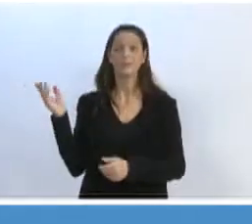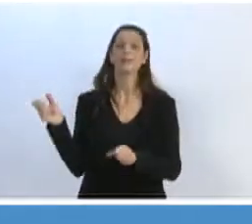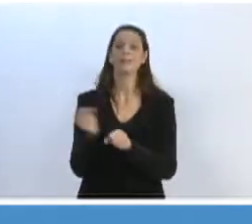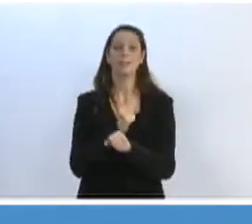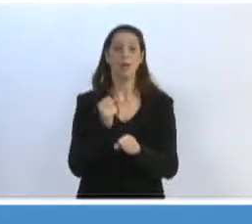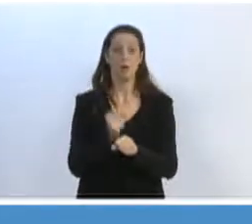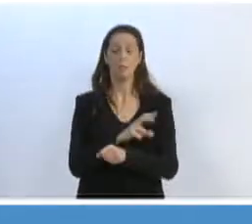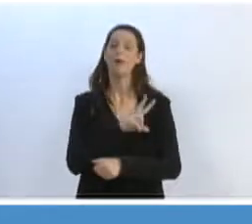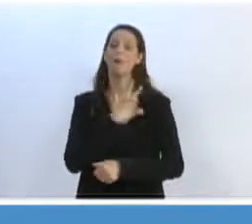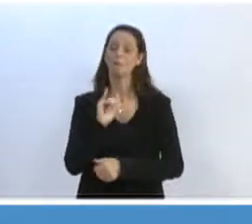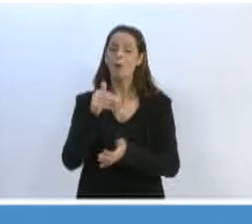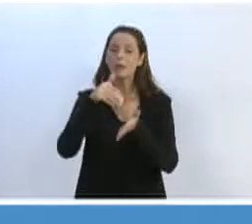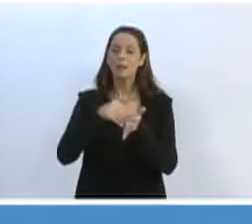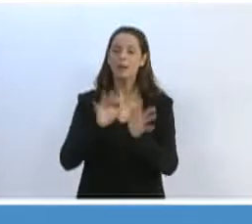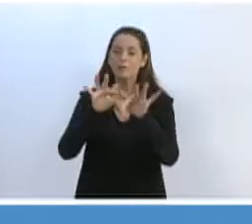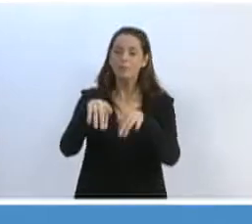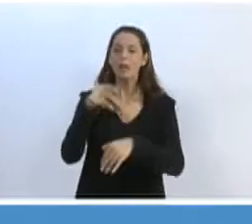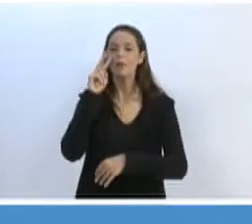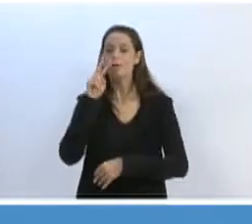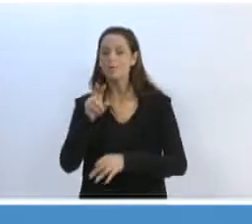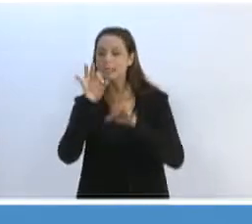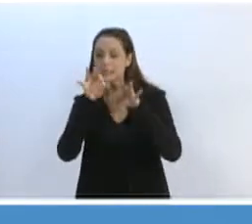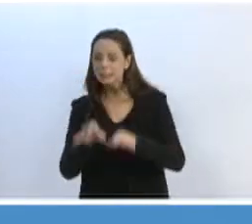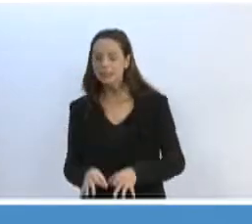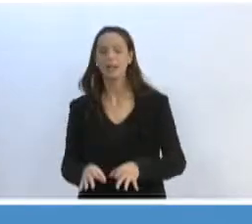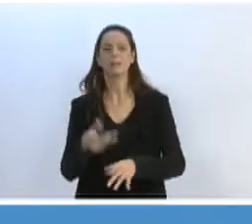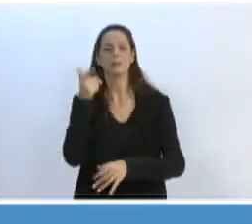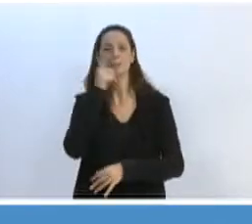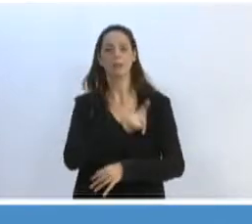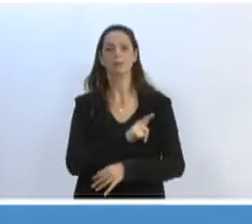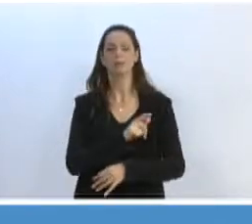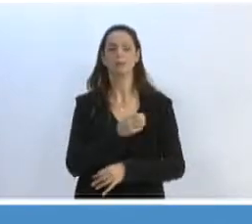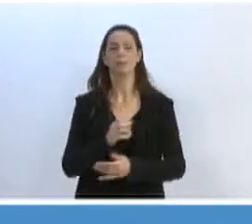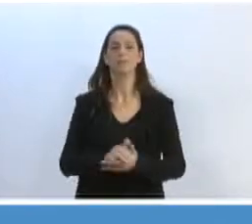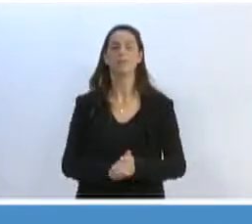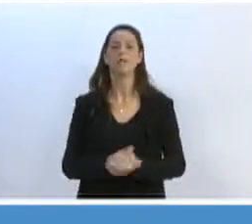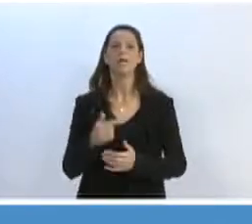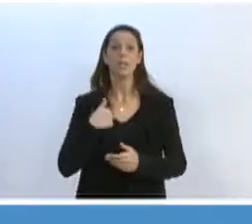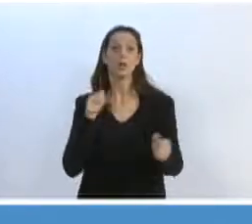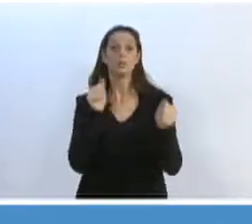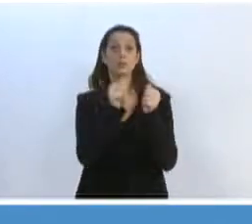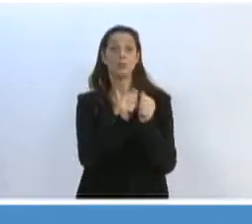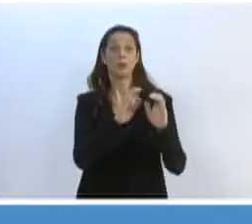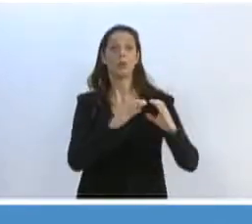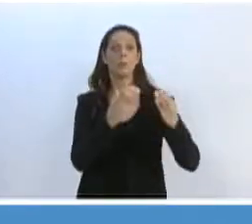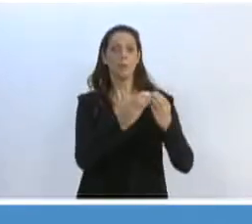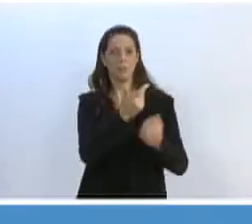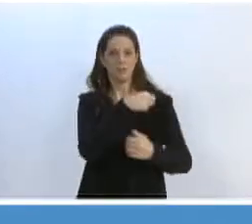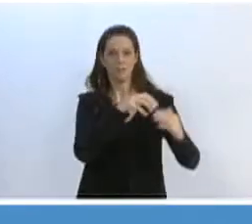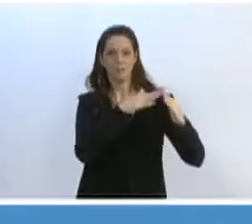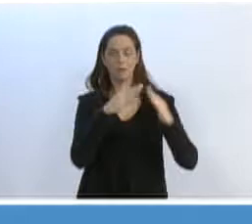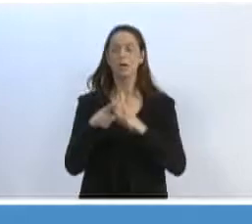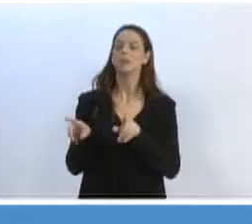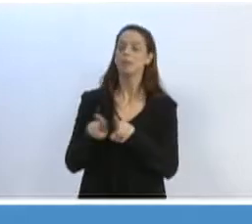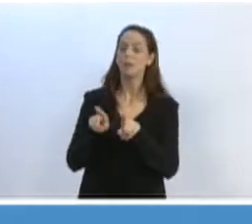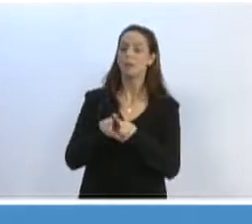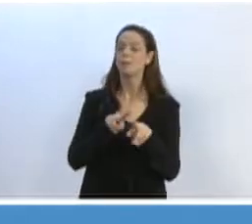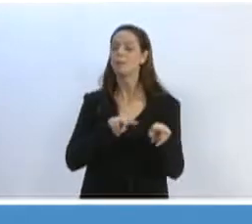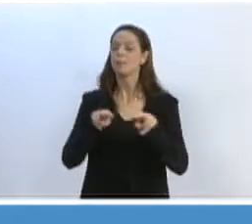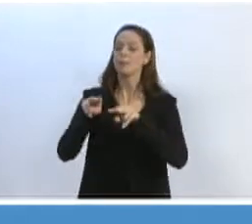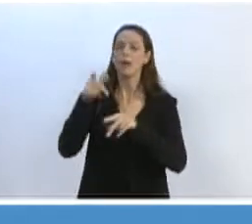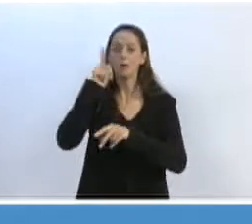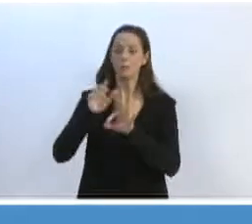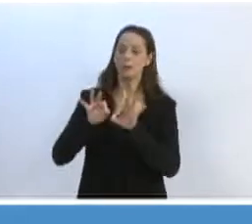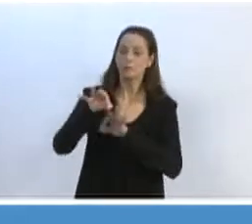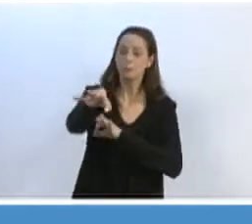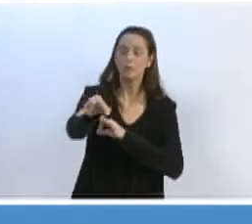acompanhando com a comissão eo time aqui da folia seu seio e esperamos que também é sobre ela o próximo ano também vai